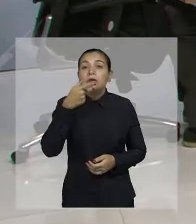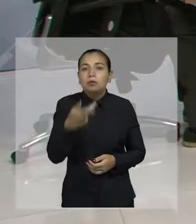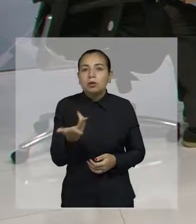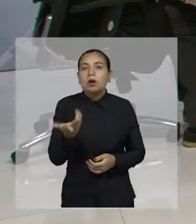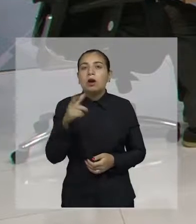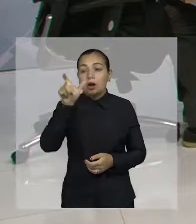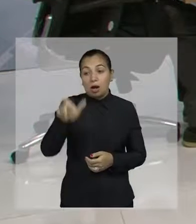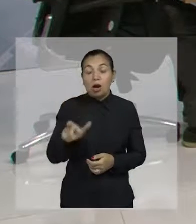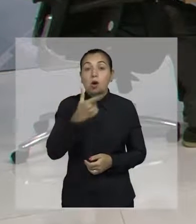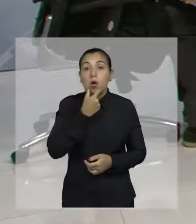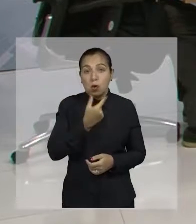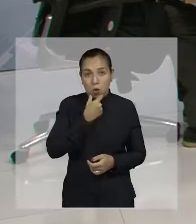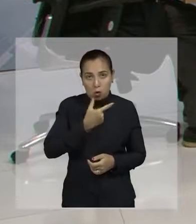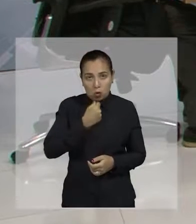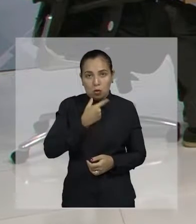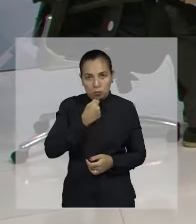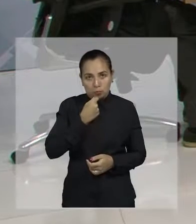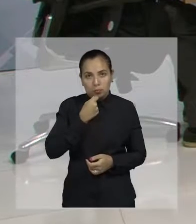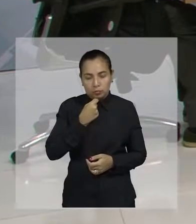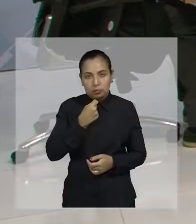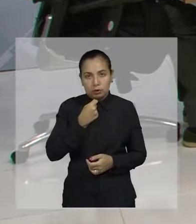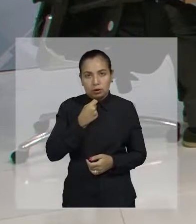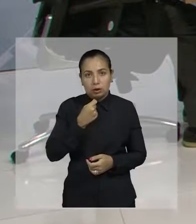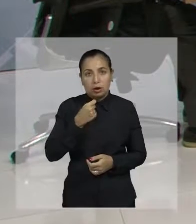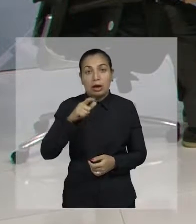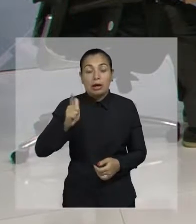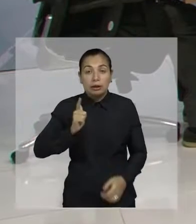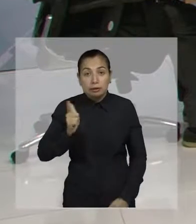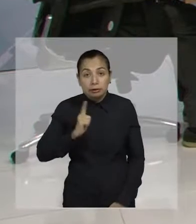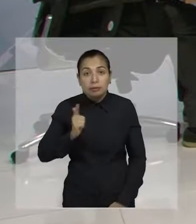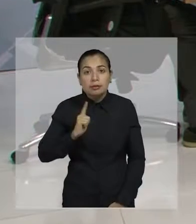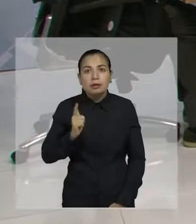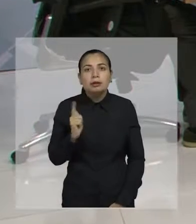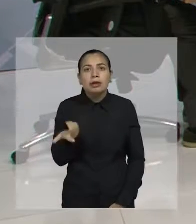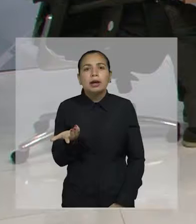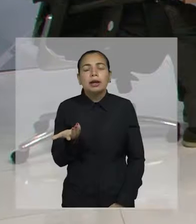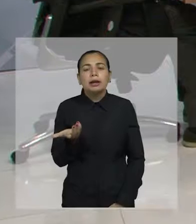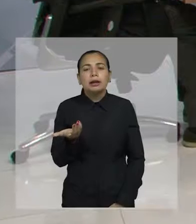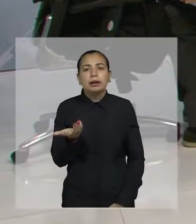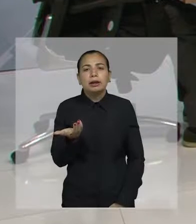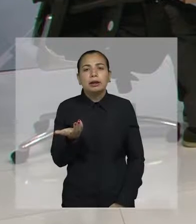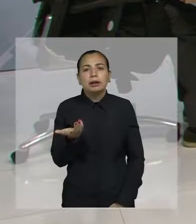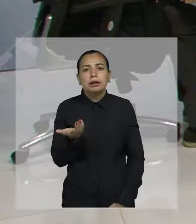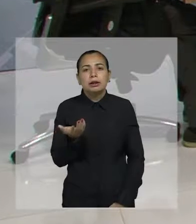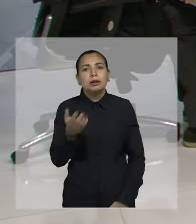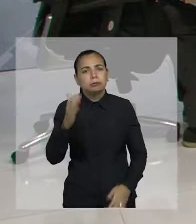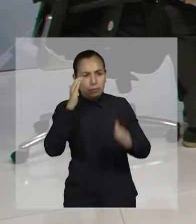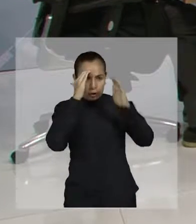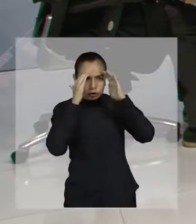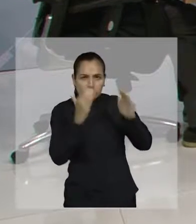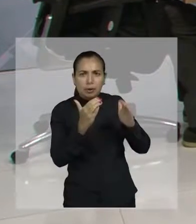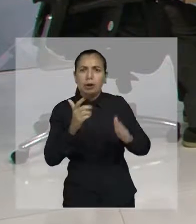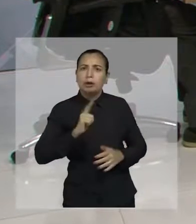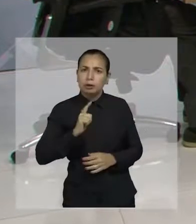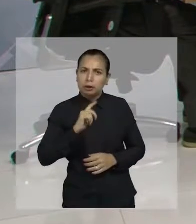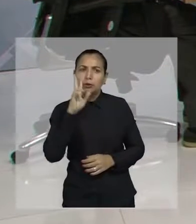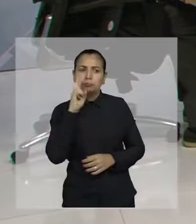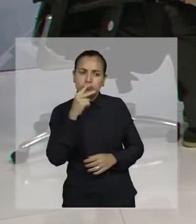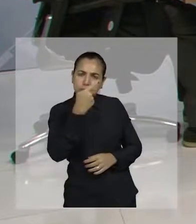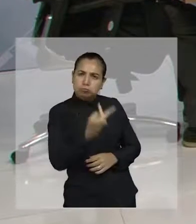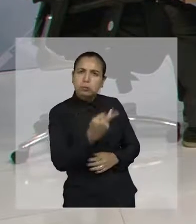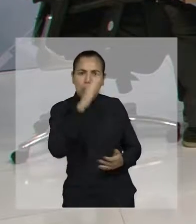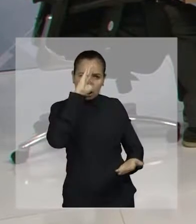homem do mercado, essa figura que a gente chama assim, com a respeitabilidade, a visibilidade, enfim,